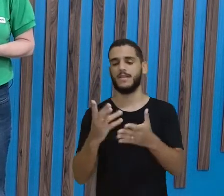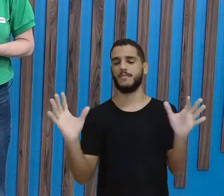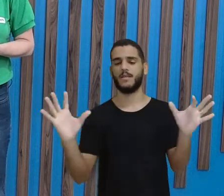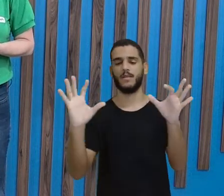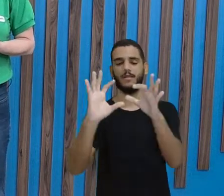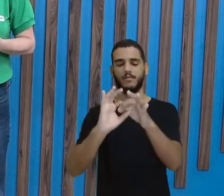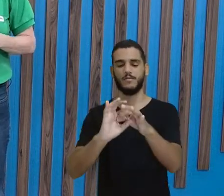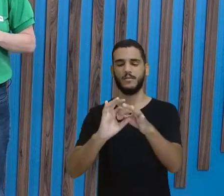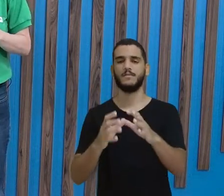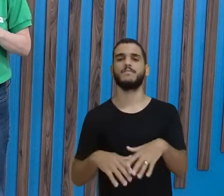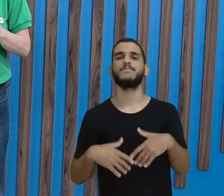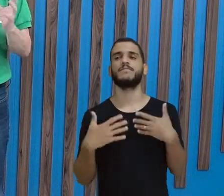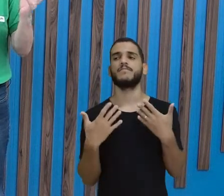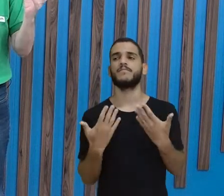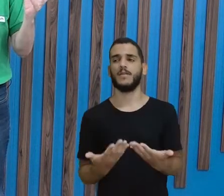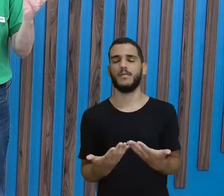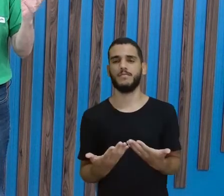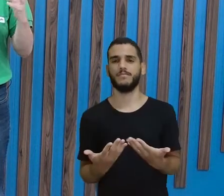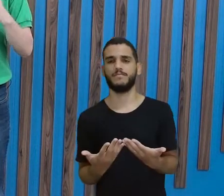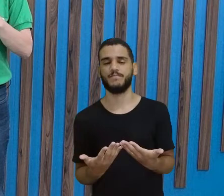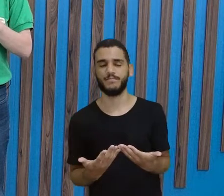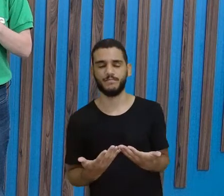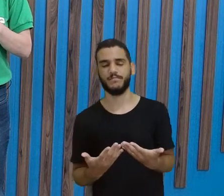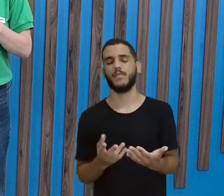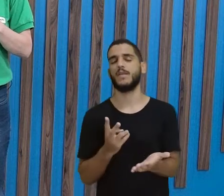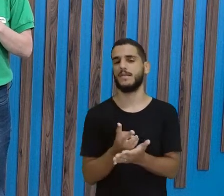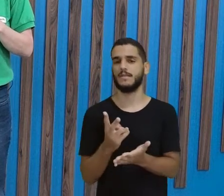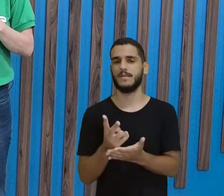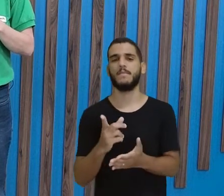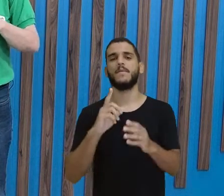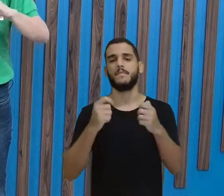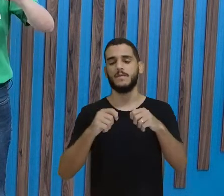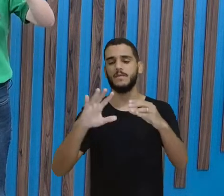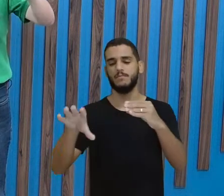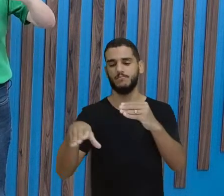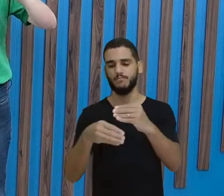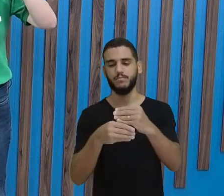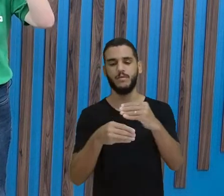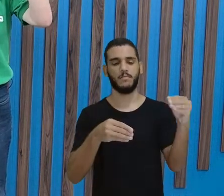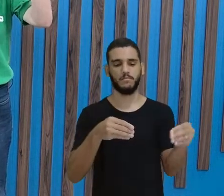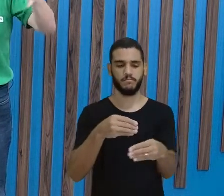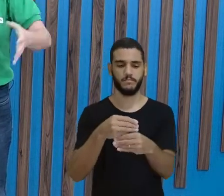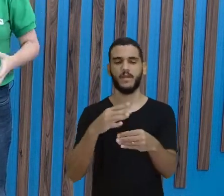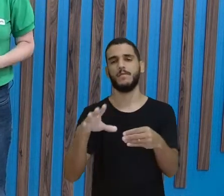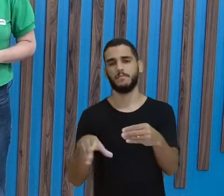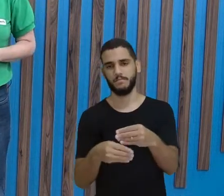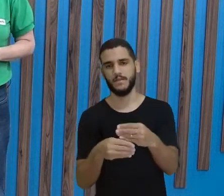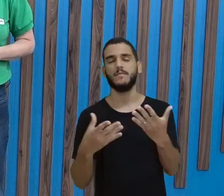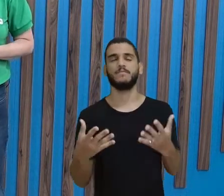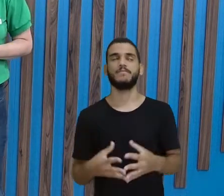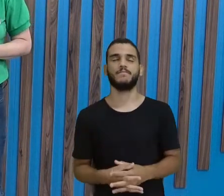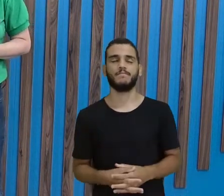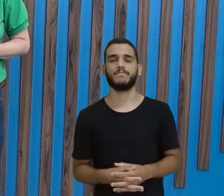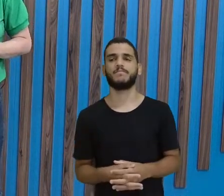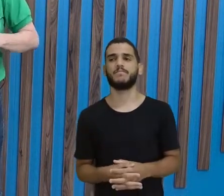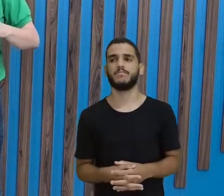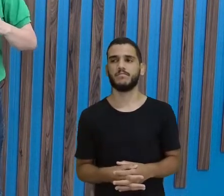diferentes, mas sempre uma precisa da outra, tá certo? Essa é uma característica bem interessante hoje. Não é